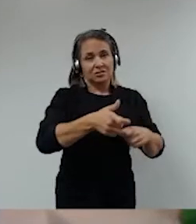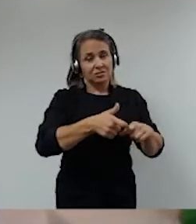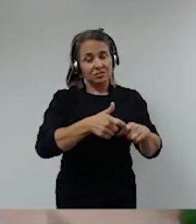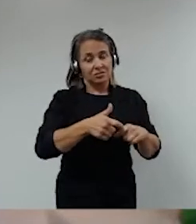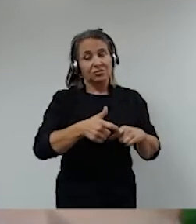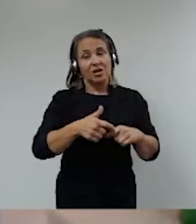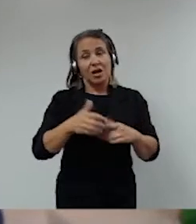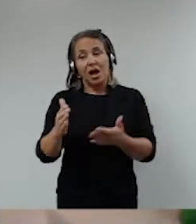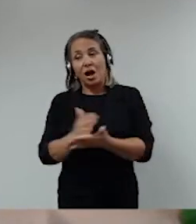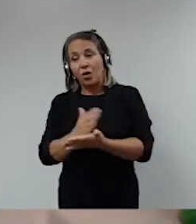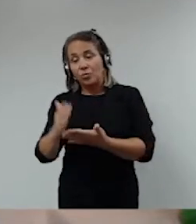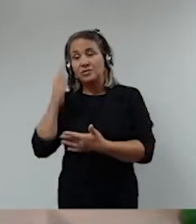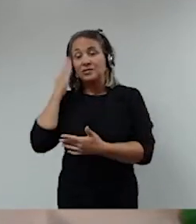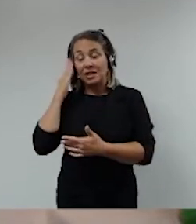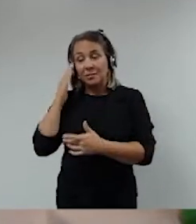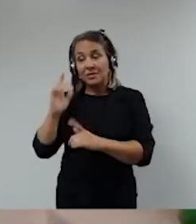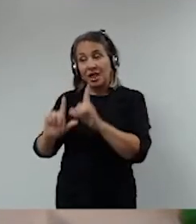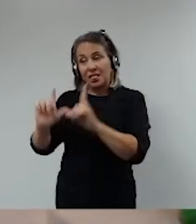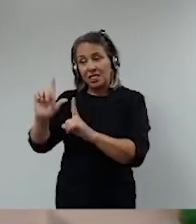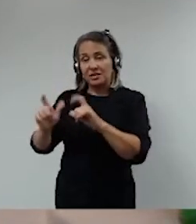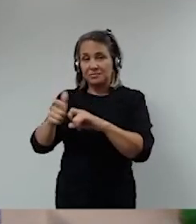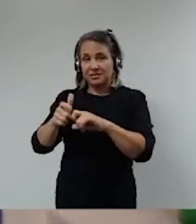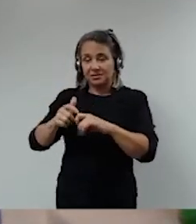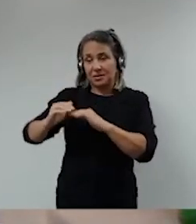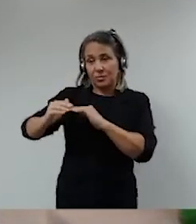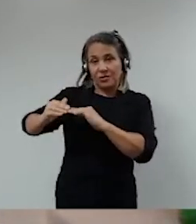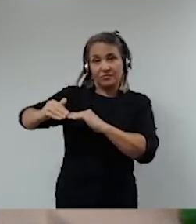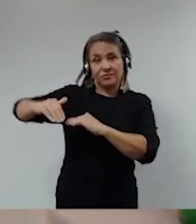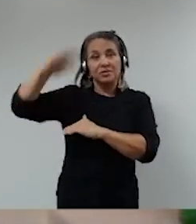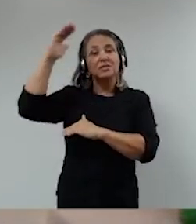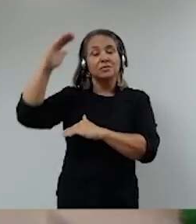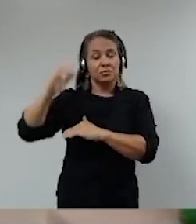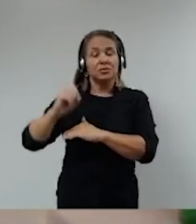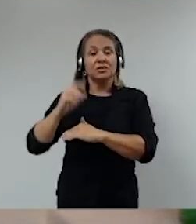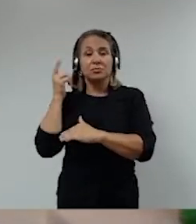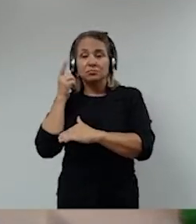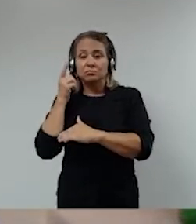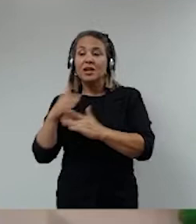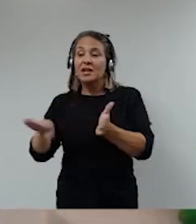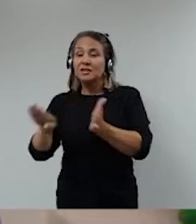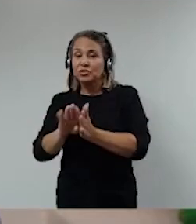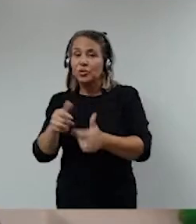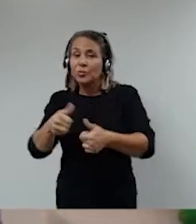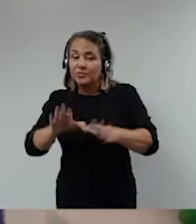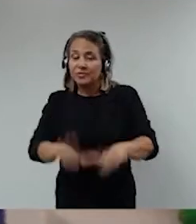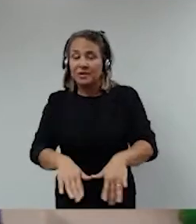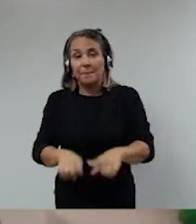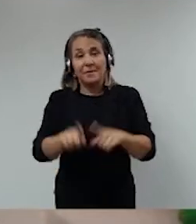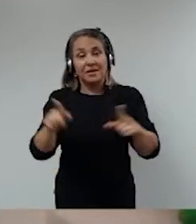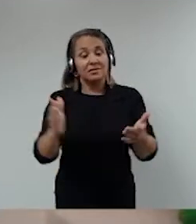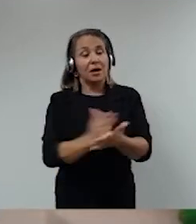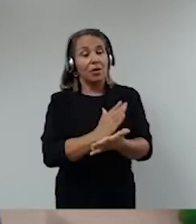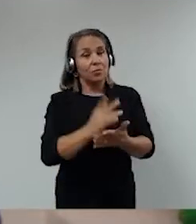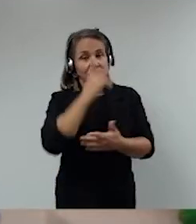que a telemedicina é um avanço, né, de fato, chegou para ficar, mas alguns